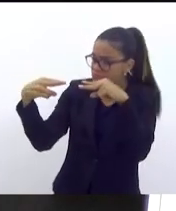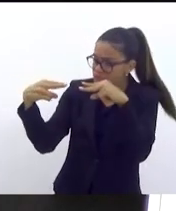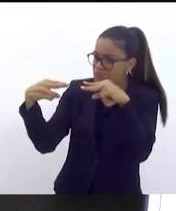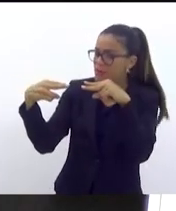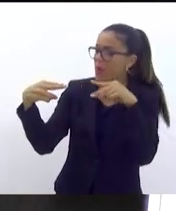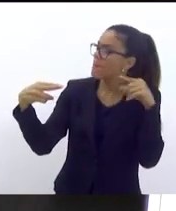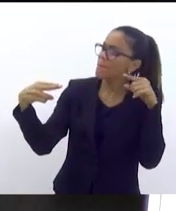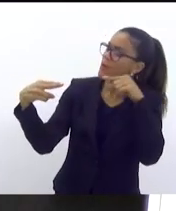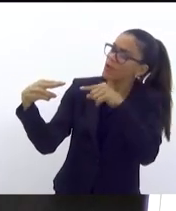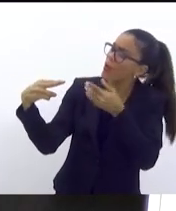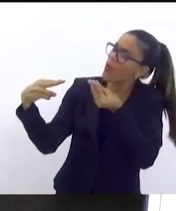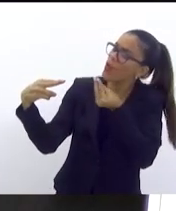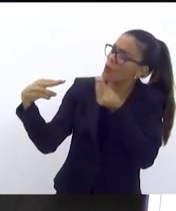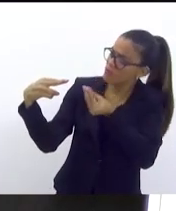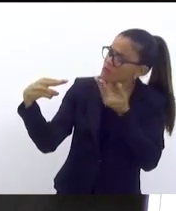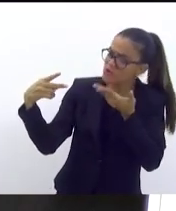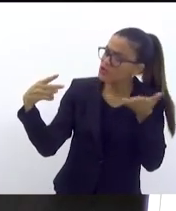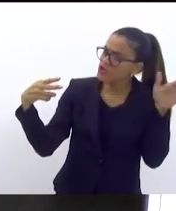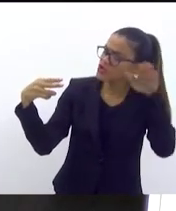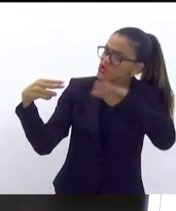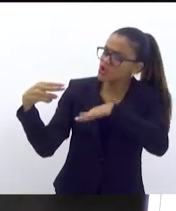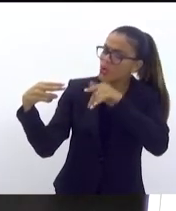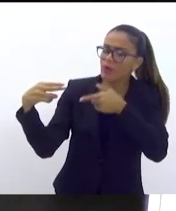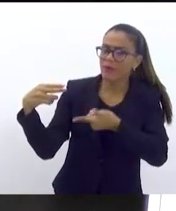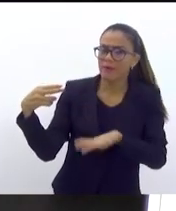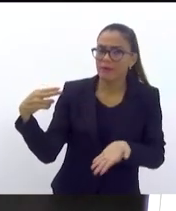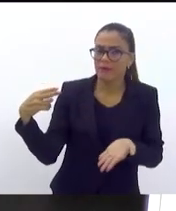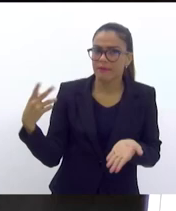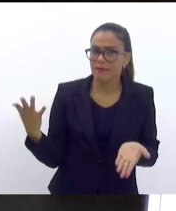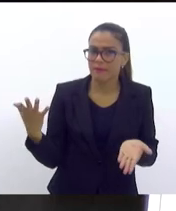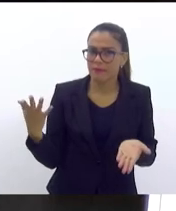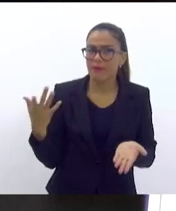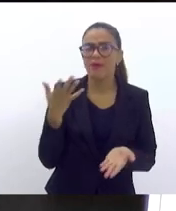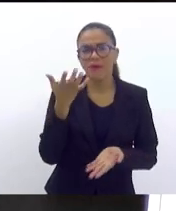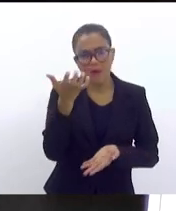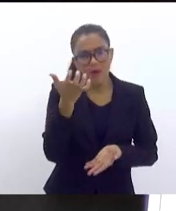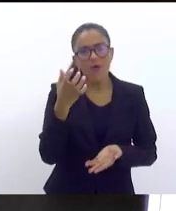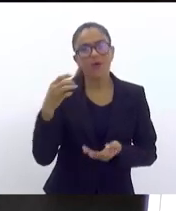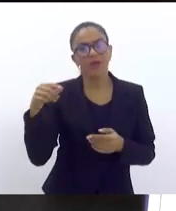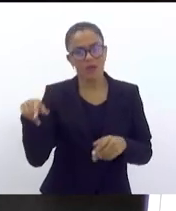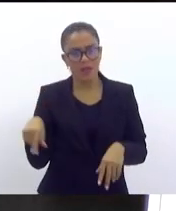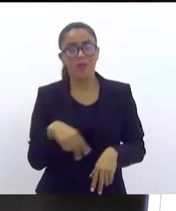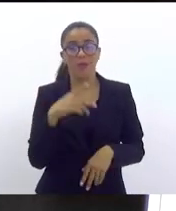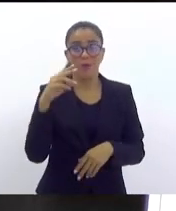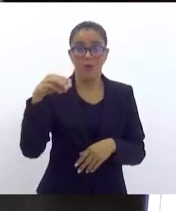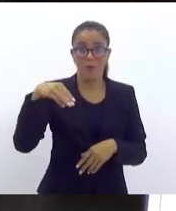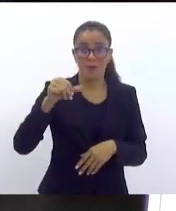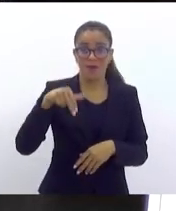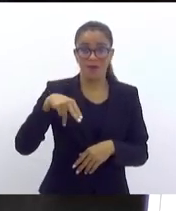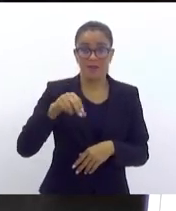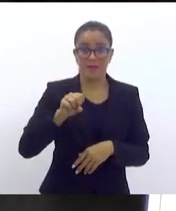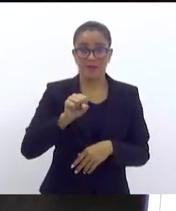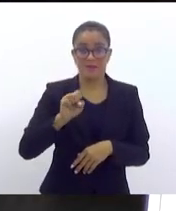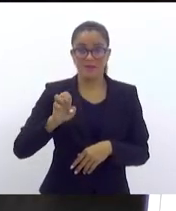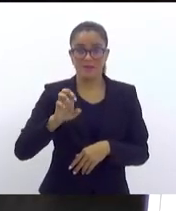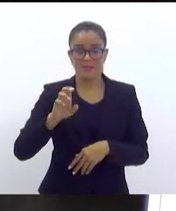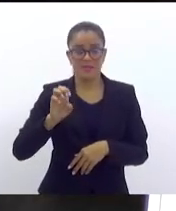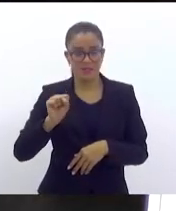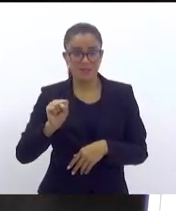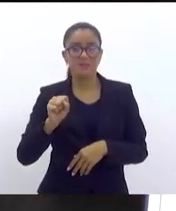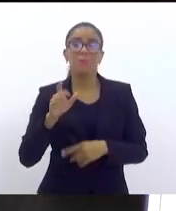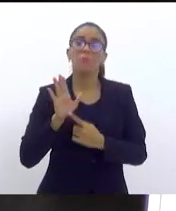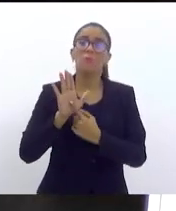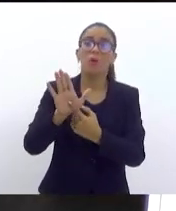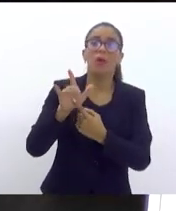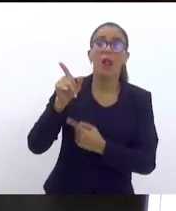dissesse como você chegou até aqui meu irmão e eu queria que o Manassés mostrasse as fotos dele quando ele estava lá nas